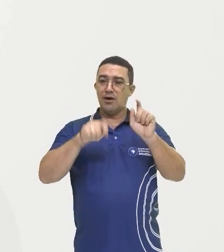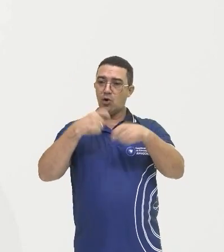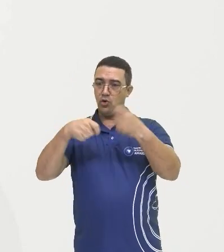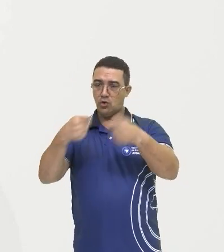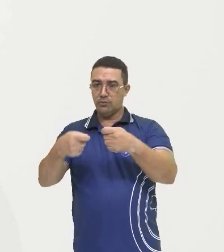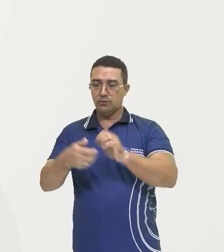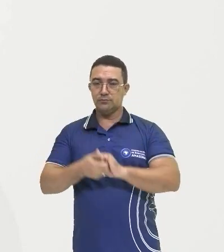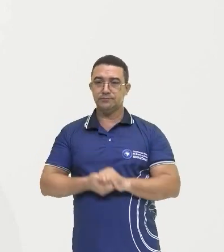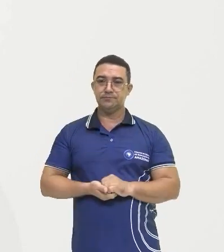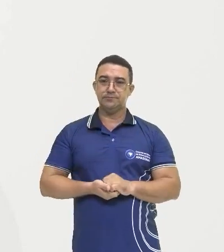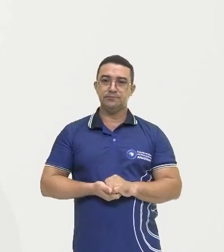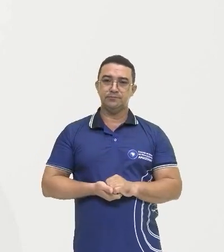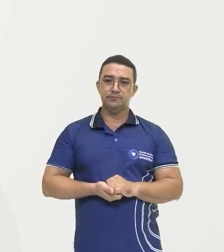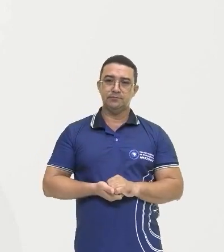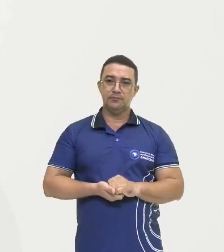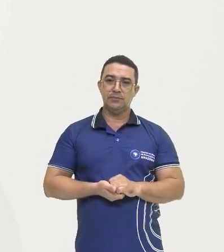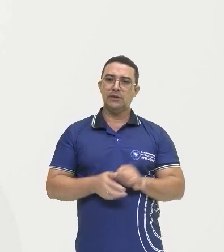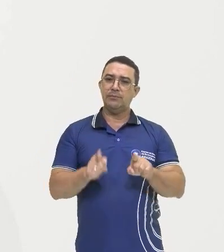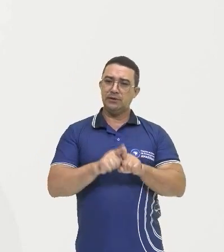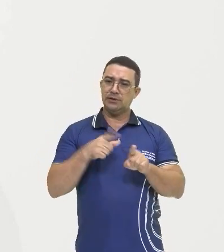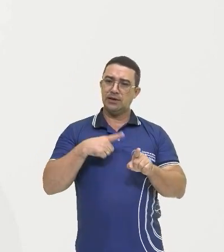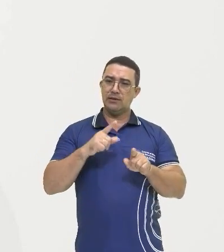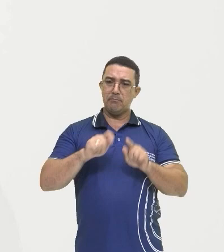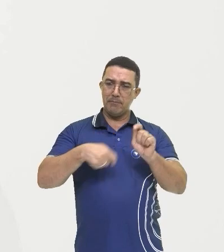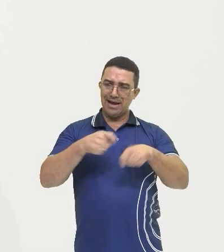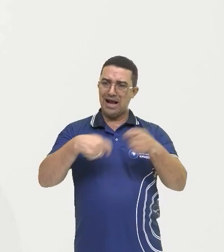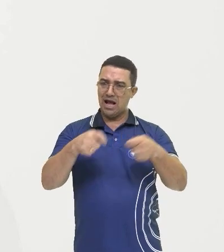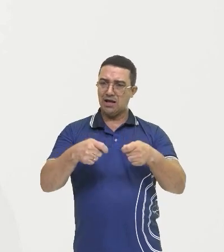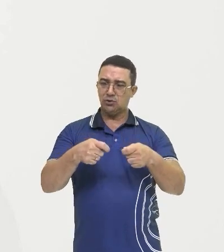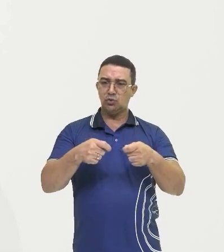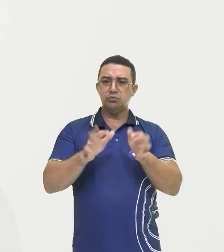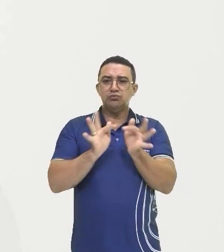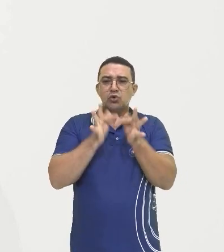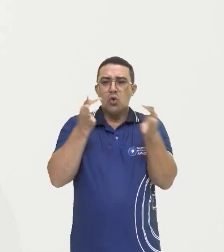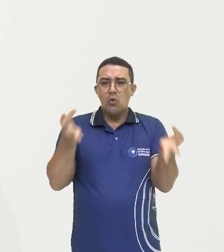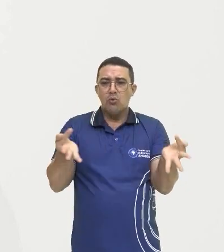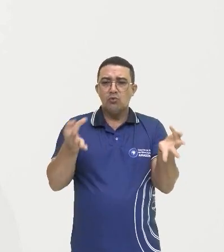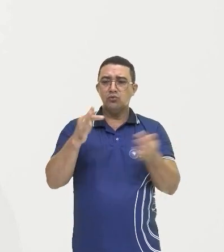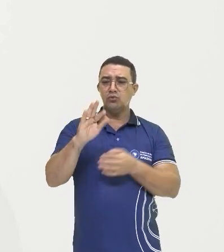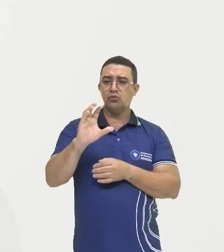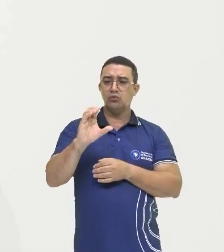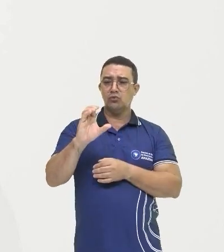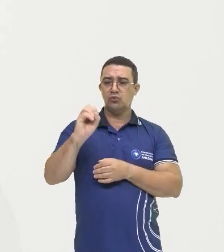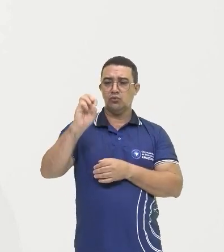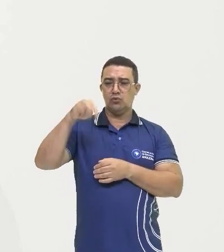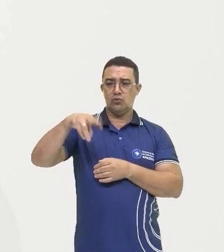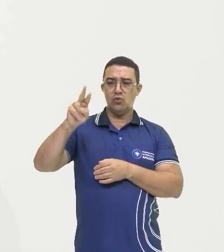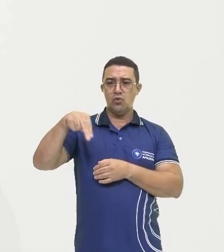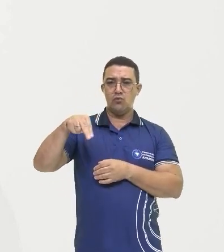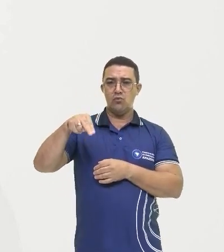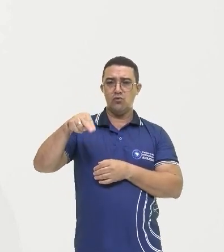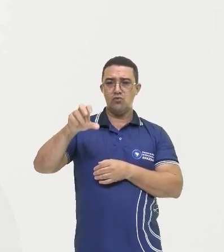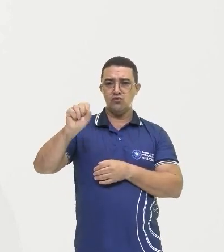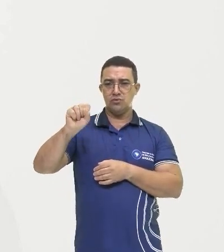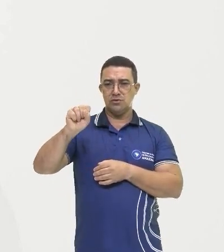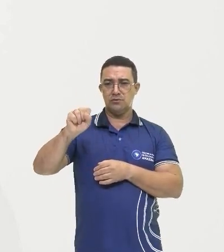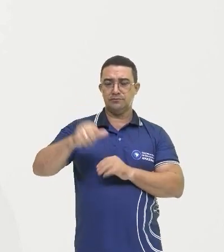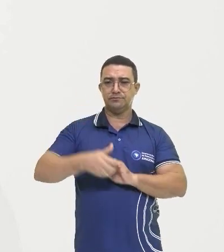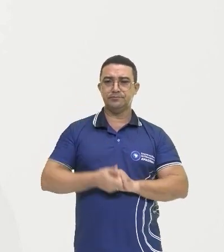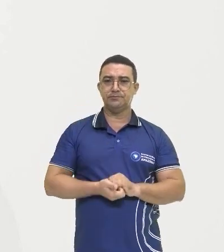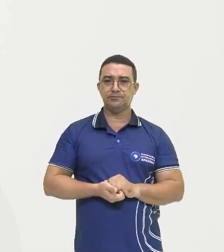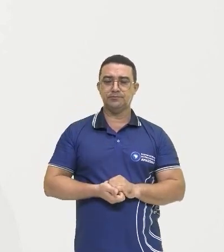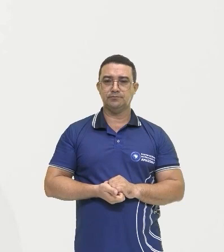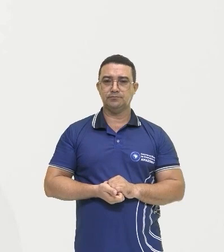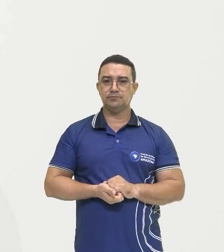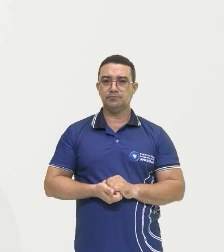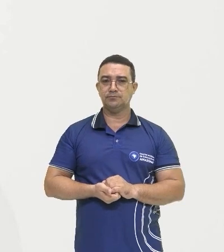aqui o mercado comum, tá certo? E nessa etapa, nesse nível de formação